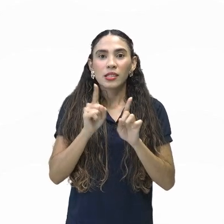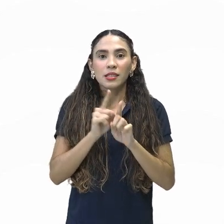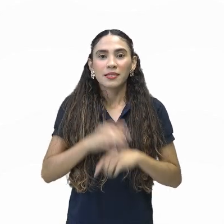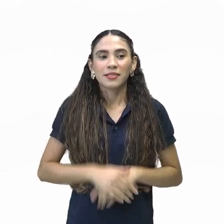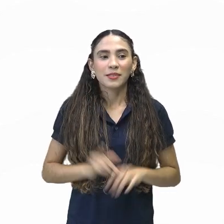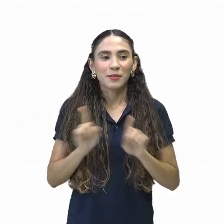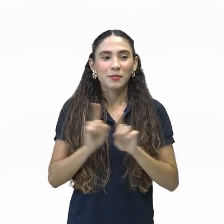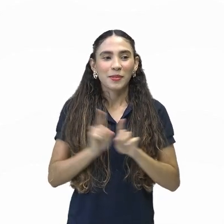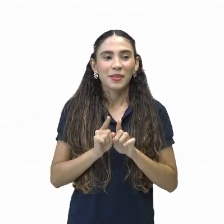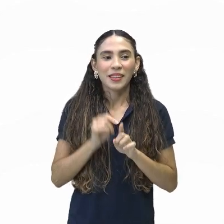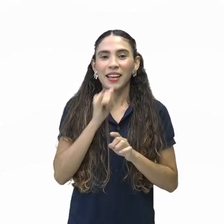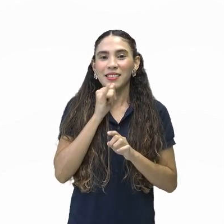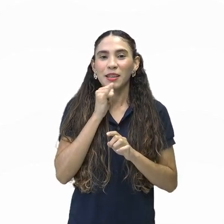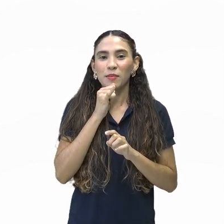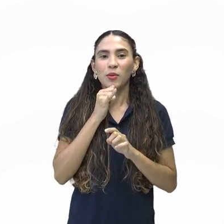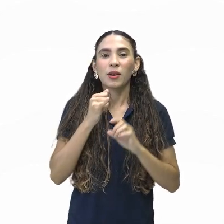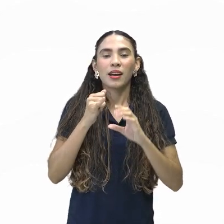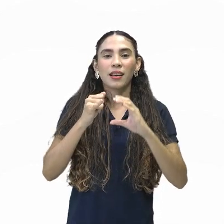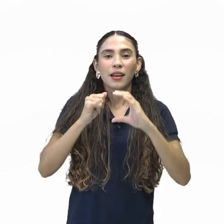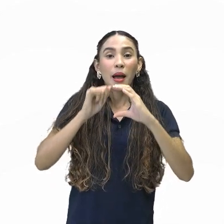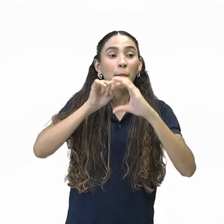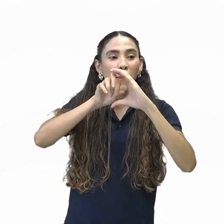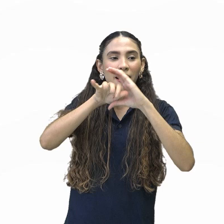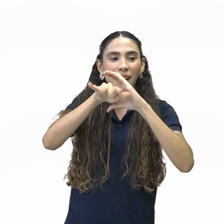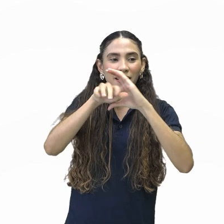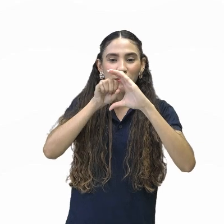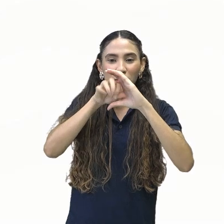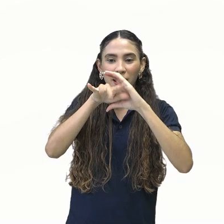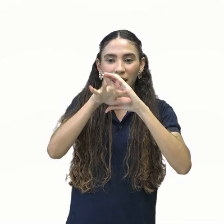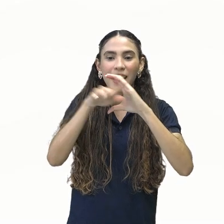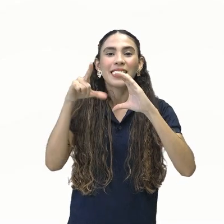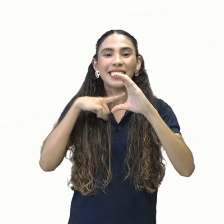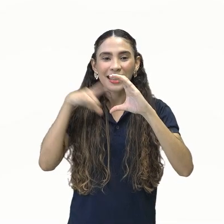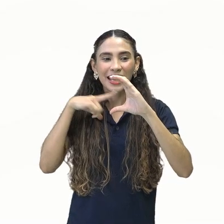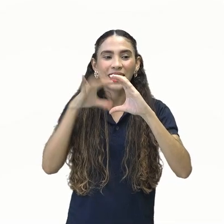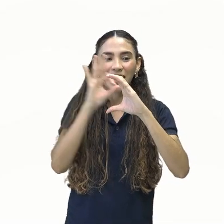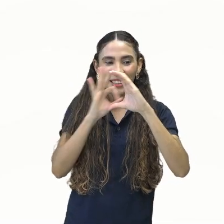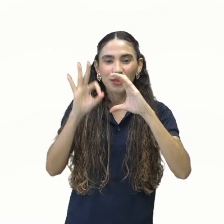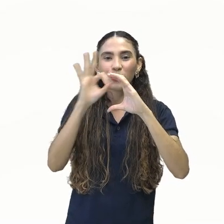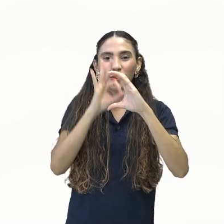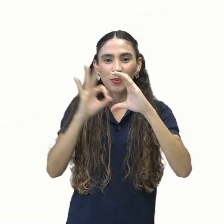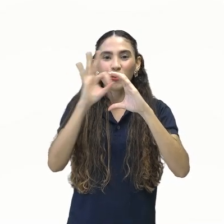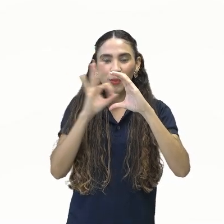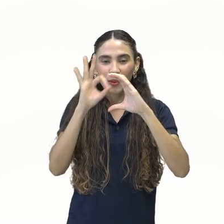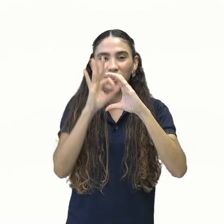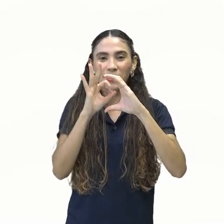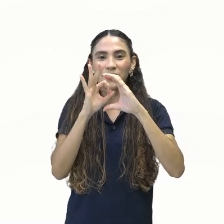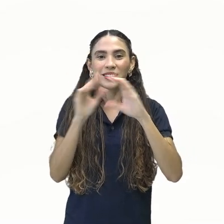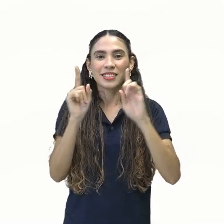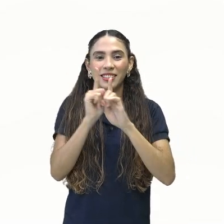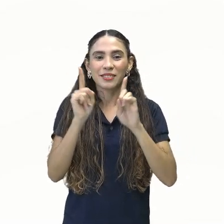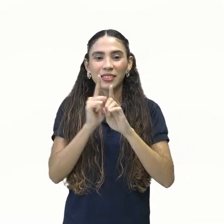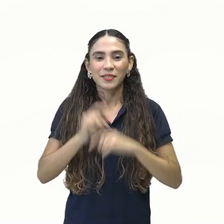seres procariontes são aqueles com núcleo definido. Né, o